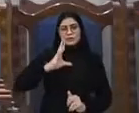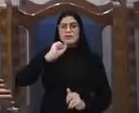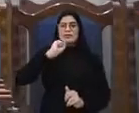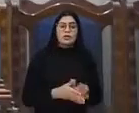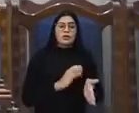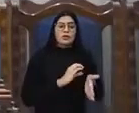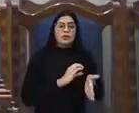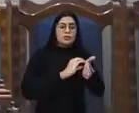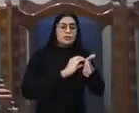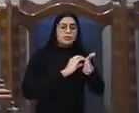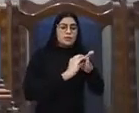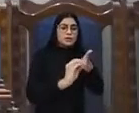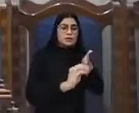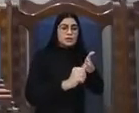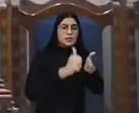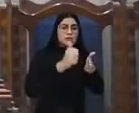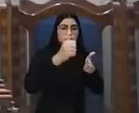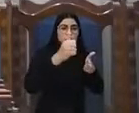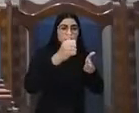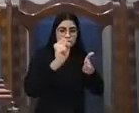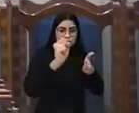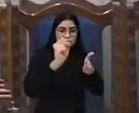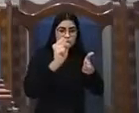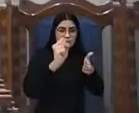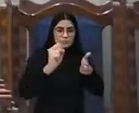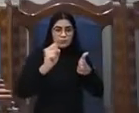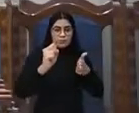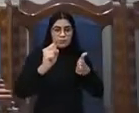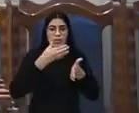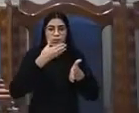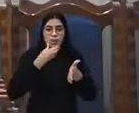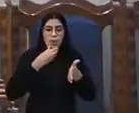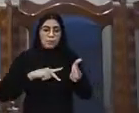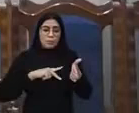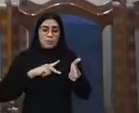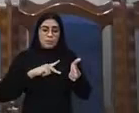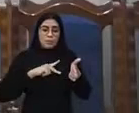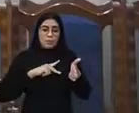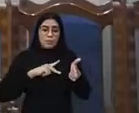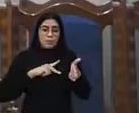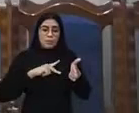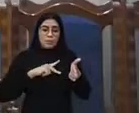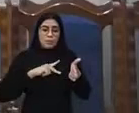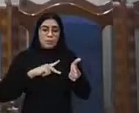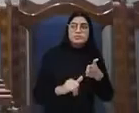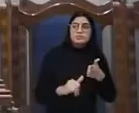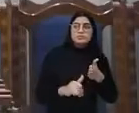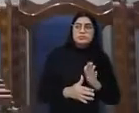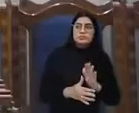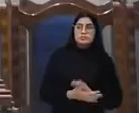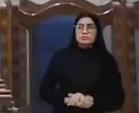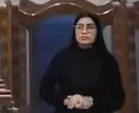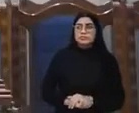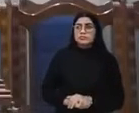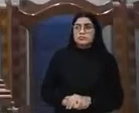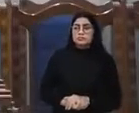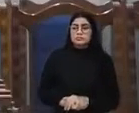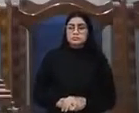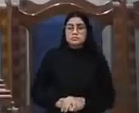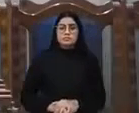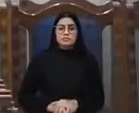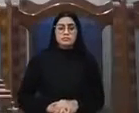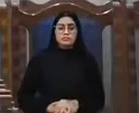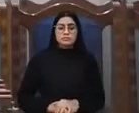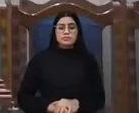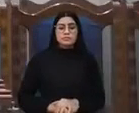Versículo 18, olha o que Paulo diz no versículo 18, falando a respeito de Jesus. E alguns dos filósofos epicureus,